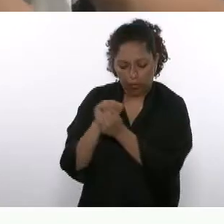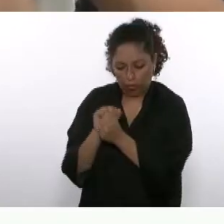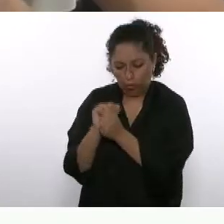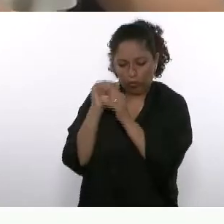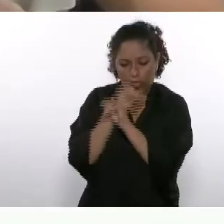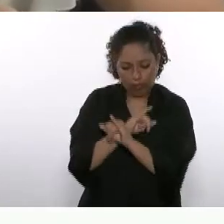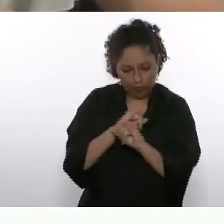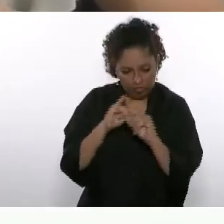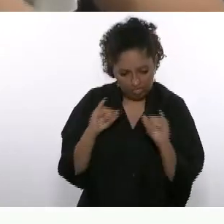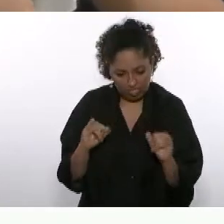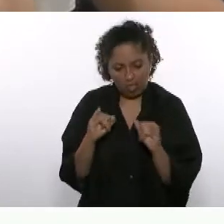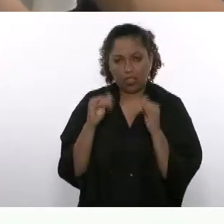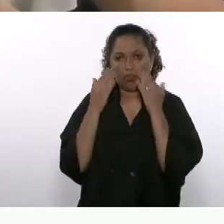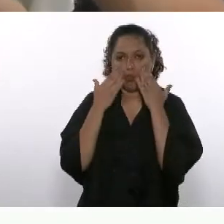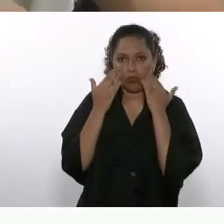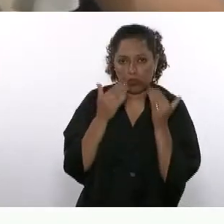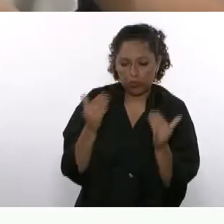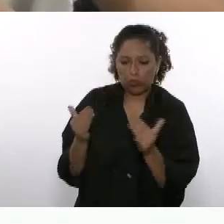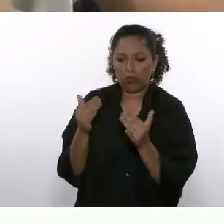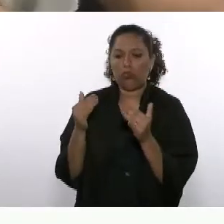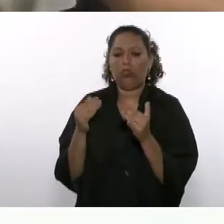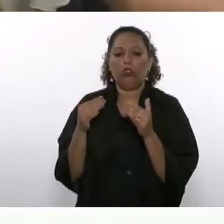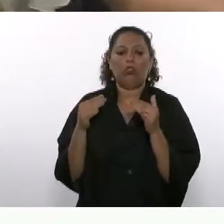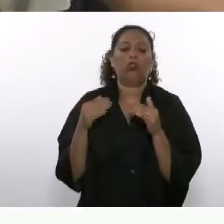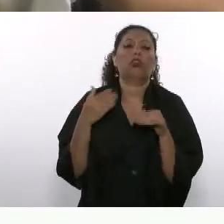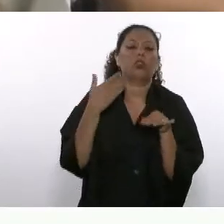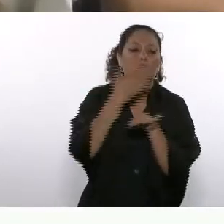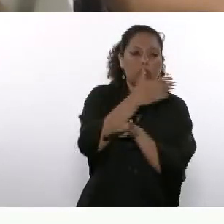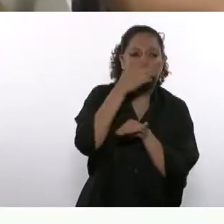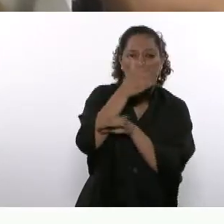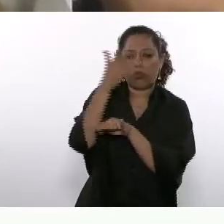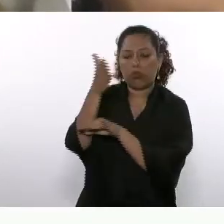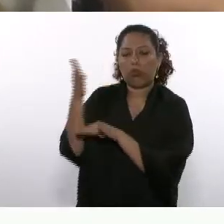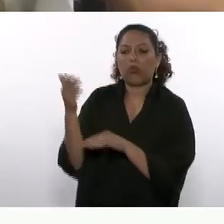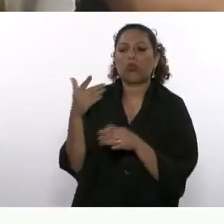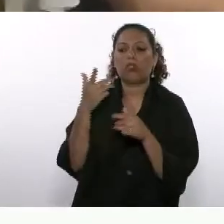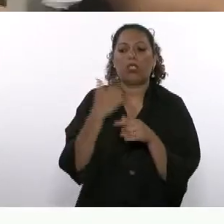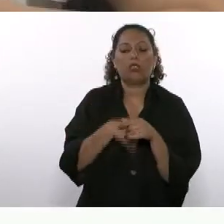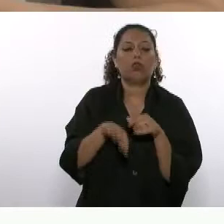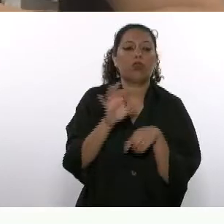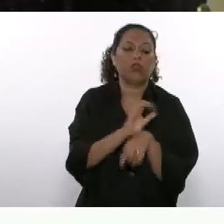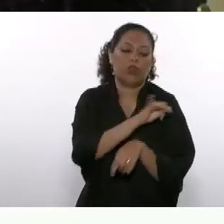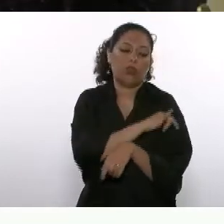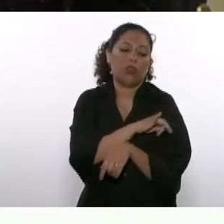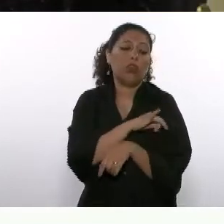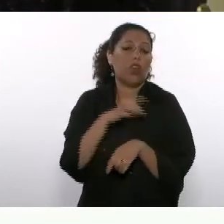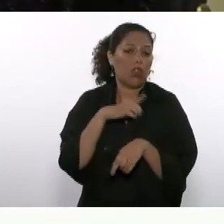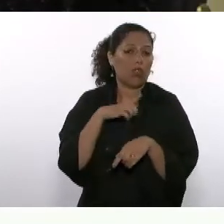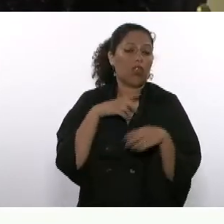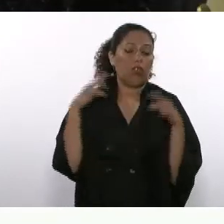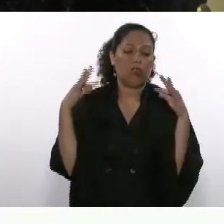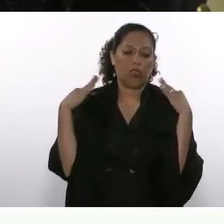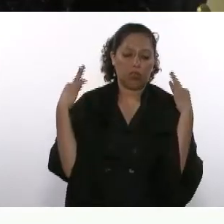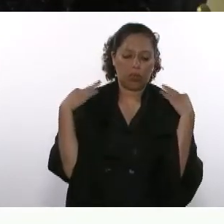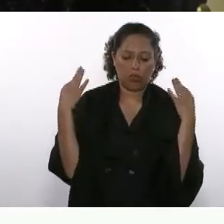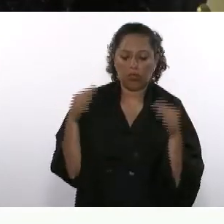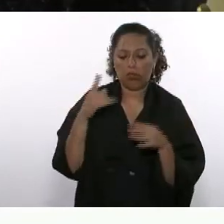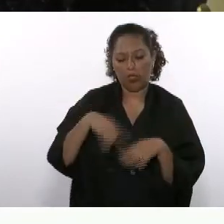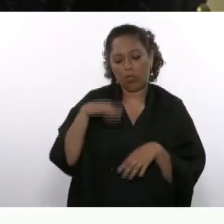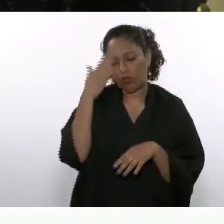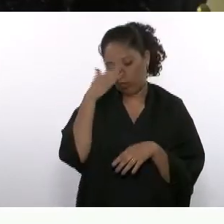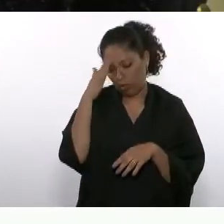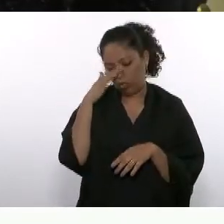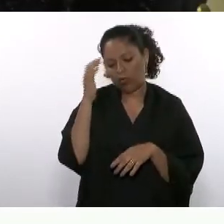dar publicidade aos destinos e produtos turísticos do Rio de Janeiro. Secretário, eu compreendi a importância e como